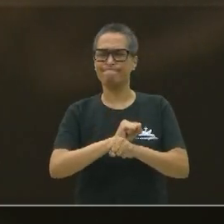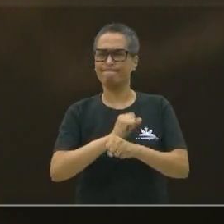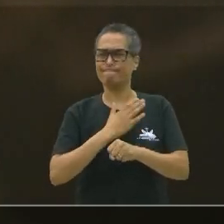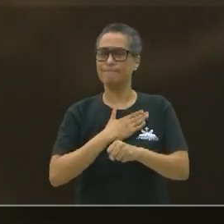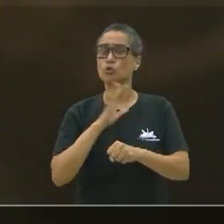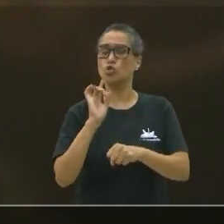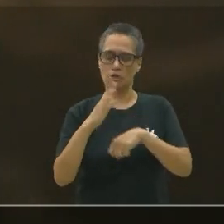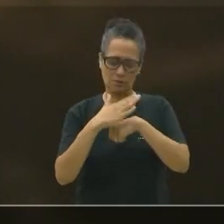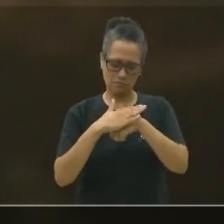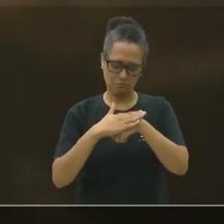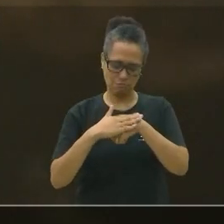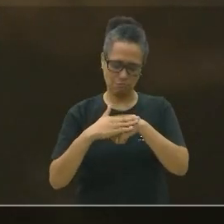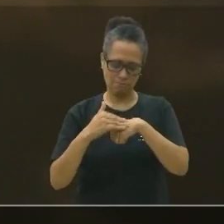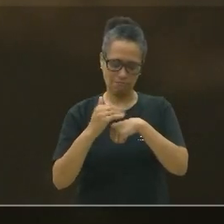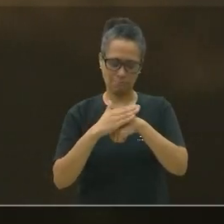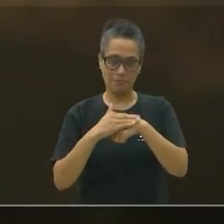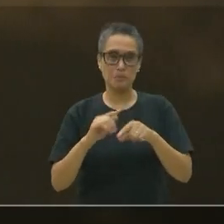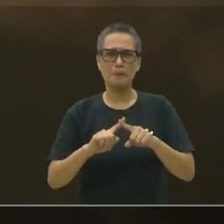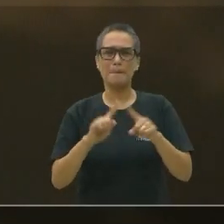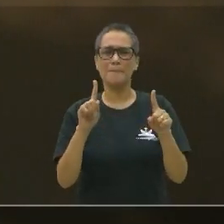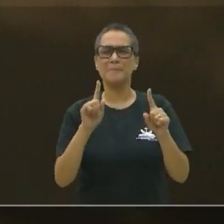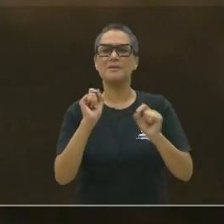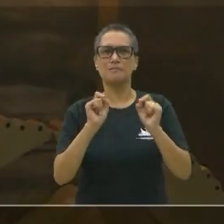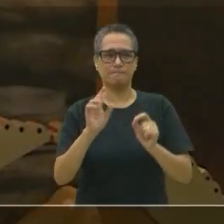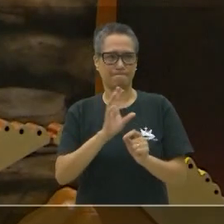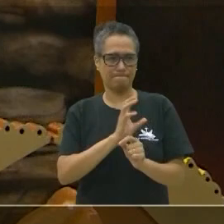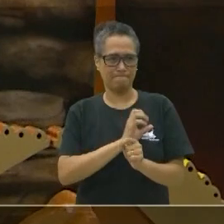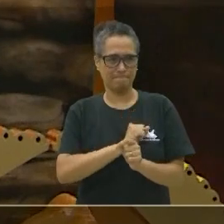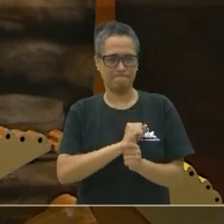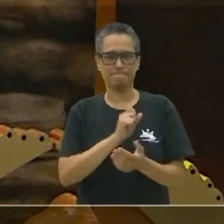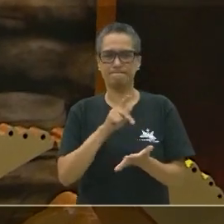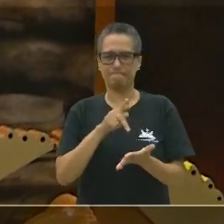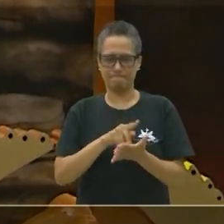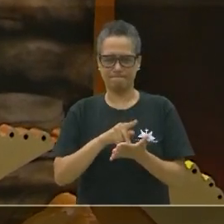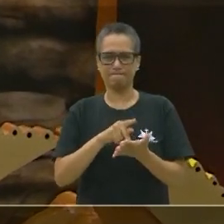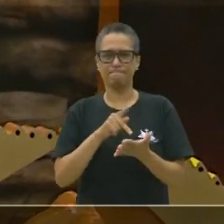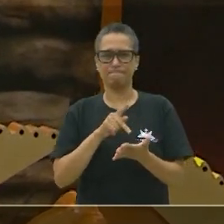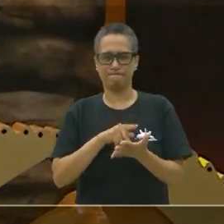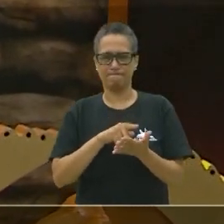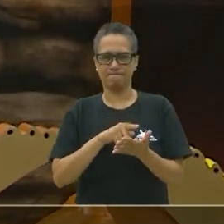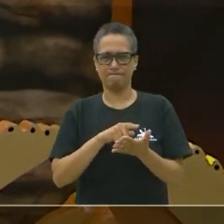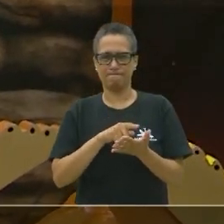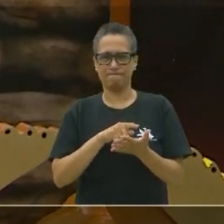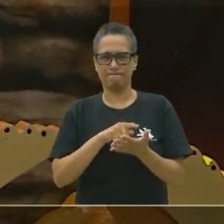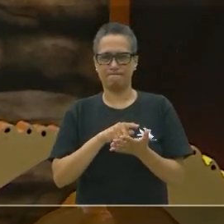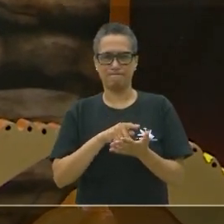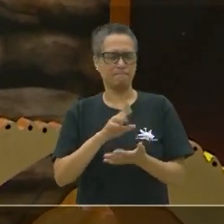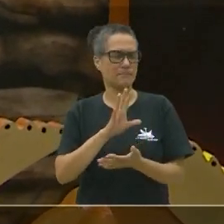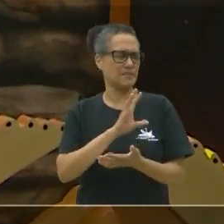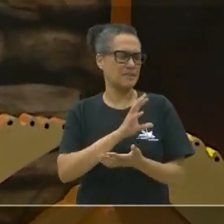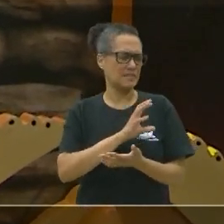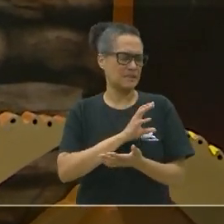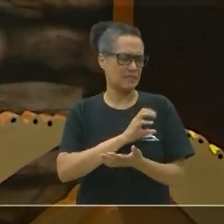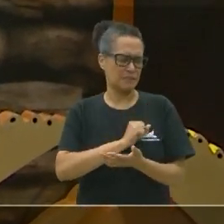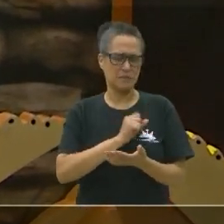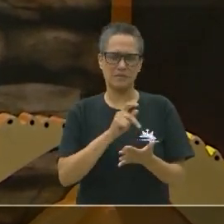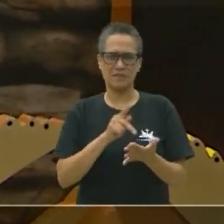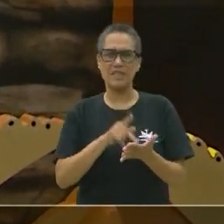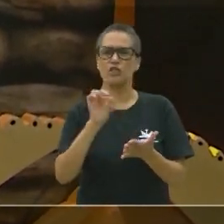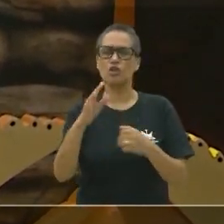consolações. Mas aquele que me ama de verdade é aquele que não vive só das